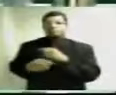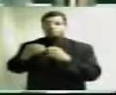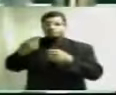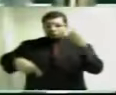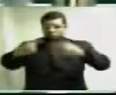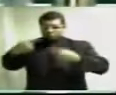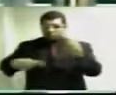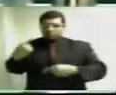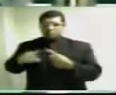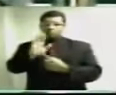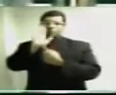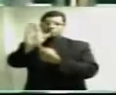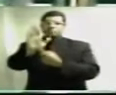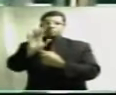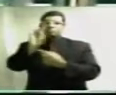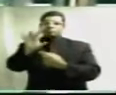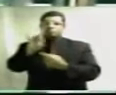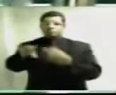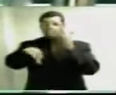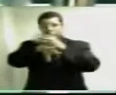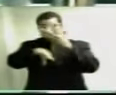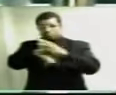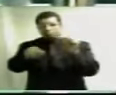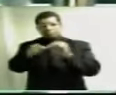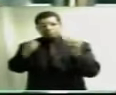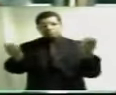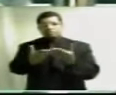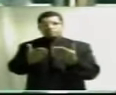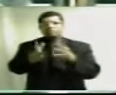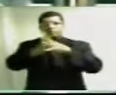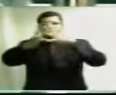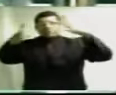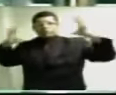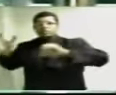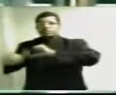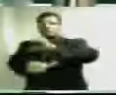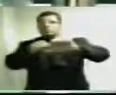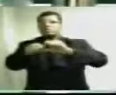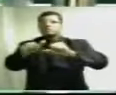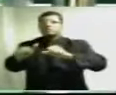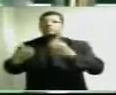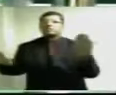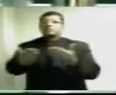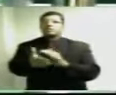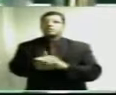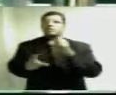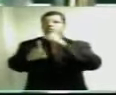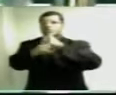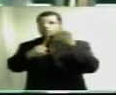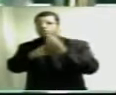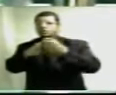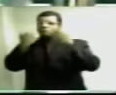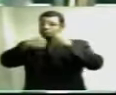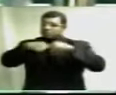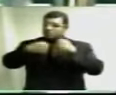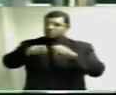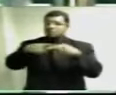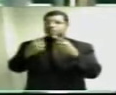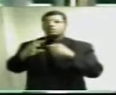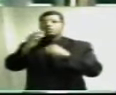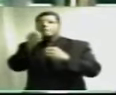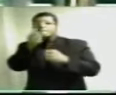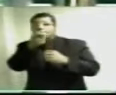classe política, estamos demonstrando não sermos capazes de fazer as grandes mudanças e as transformações que a sociedade necessita,